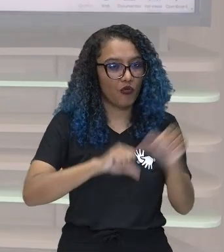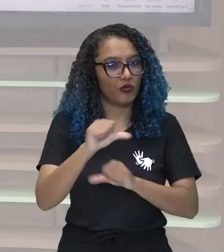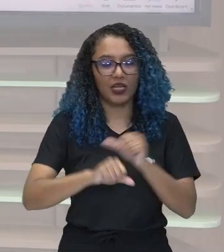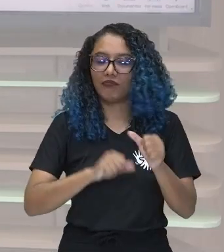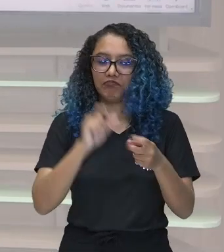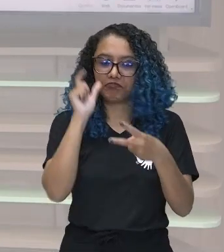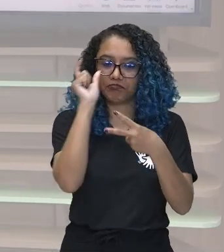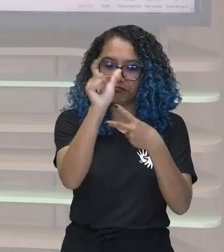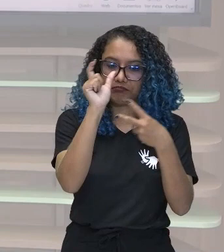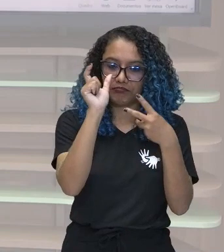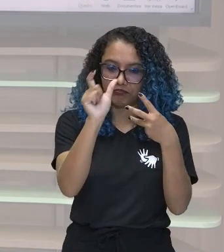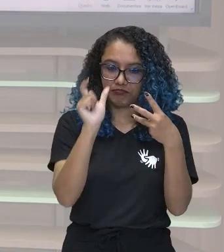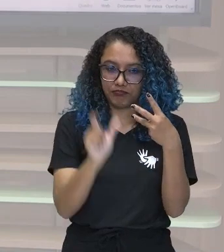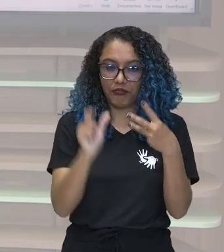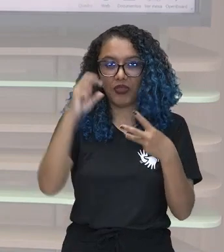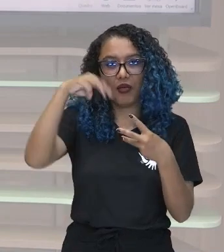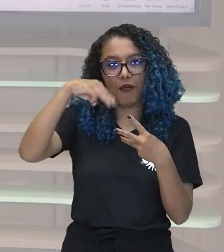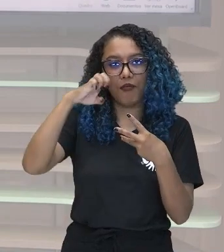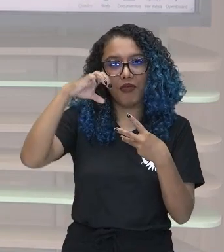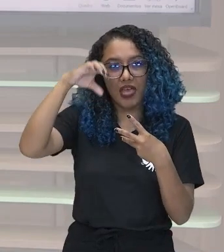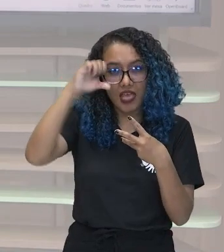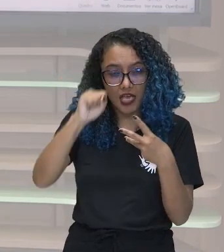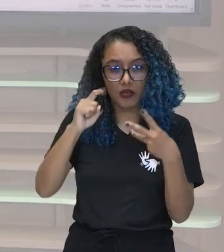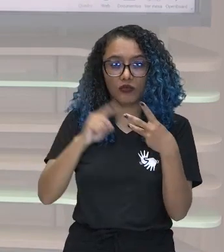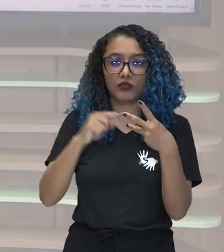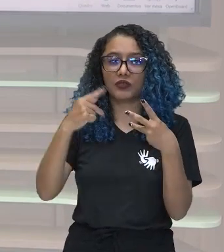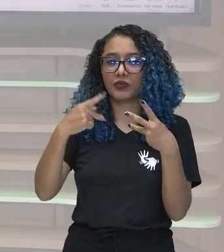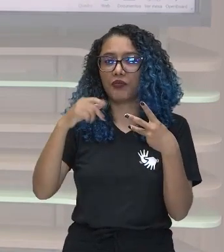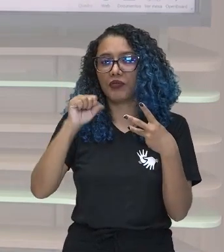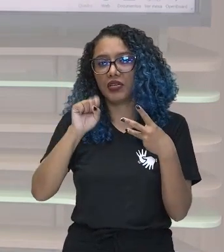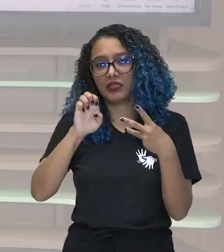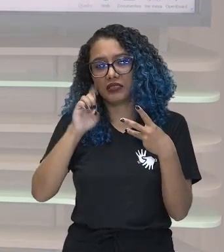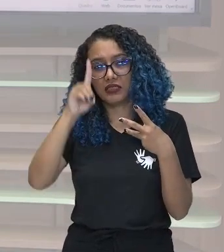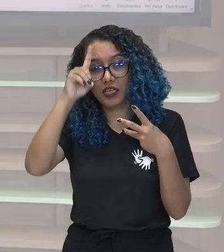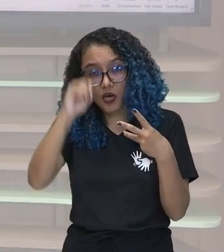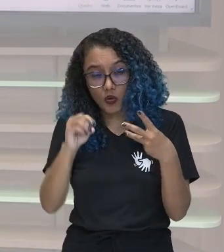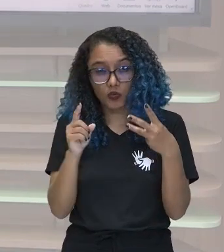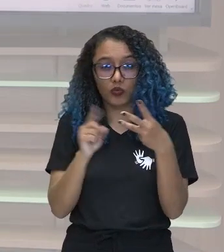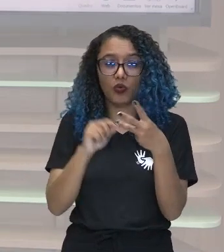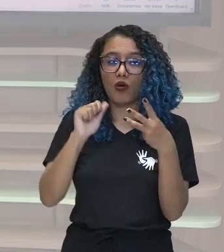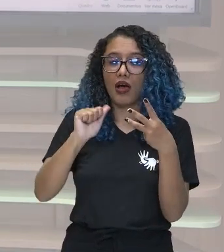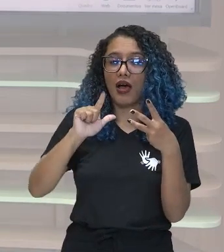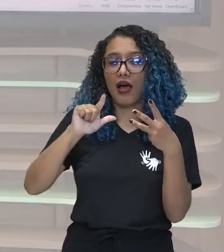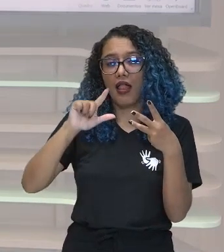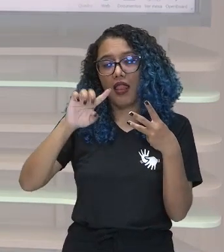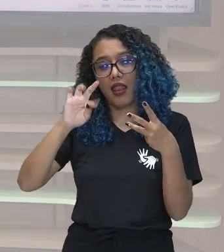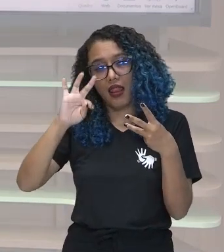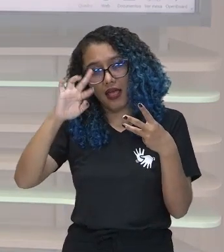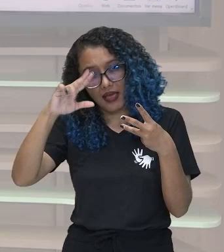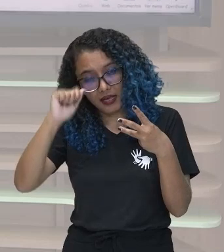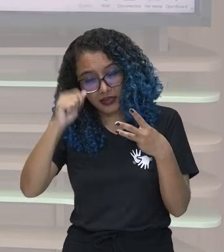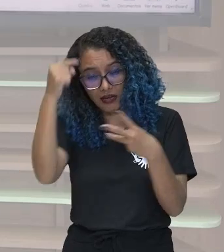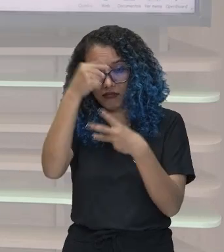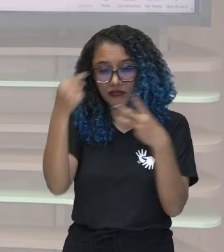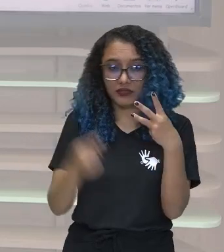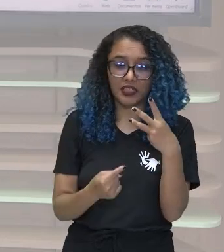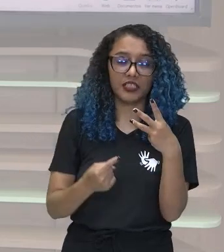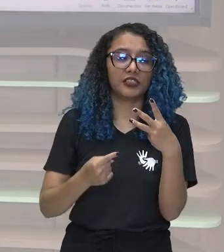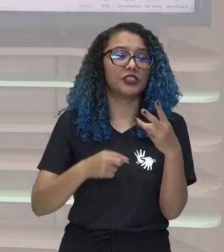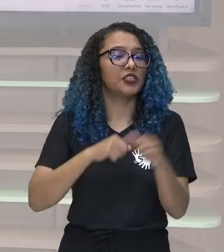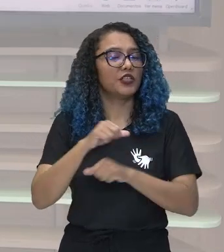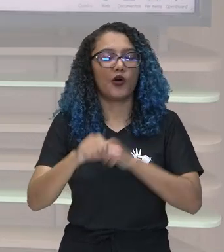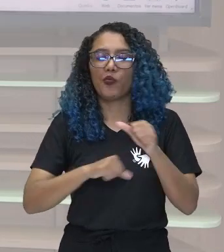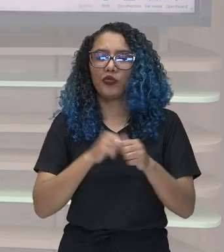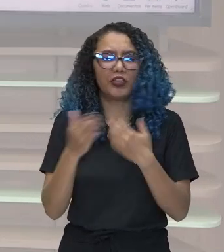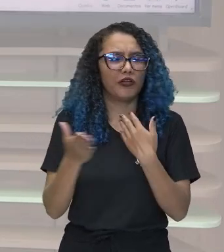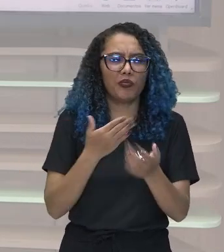pseudo, alerta, ele não vai mudar, ok? Mesmo que os substantivos sejam masculinos ou femininos,